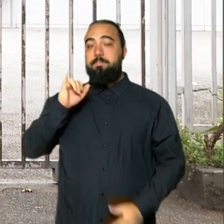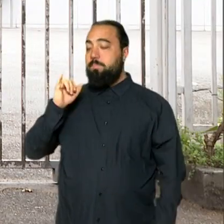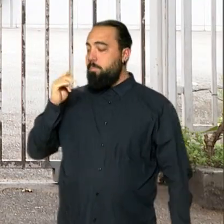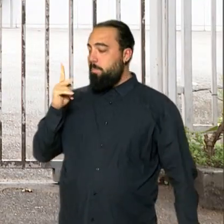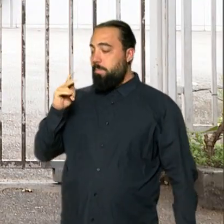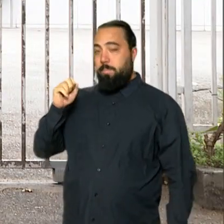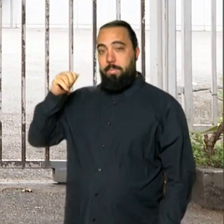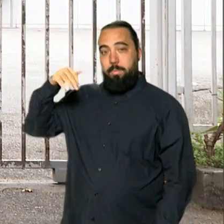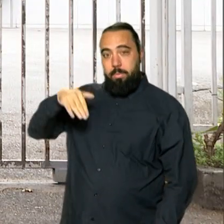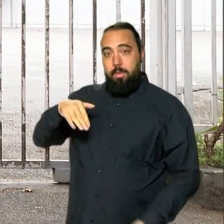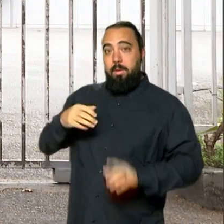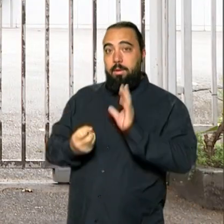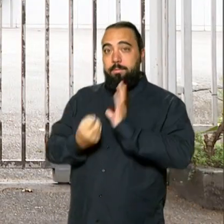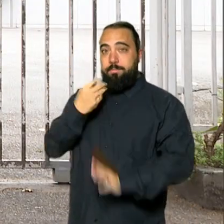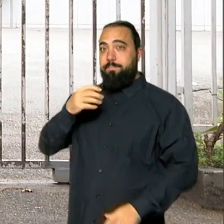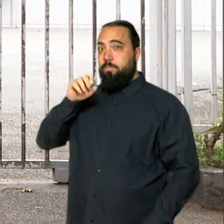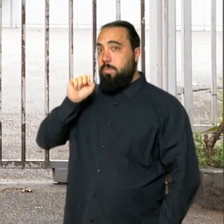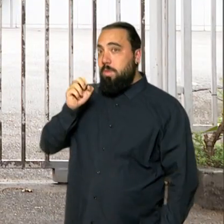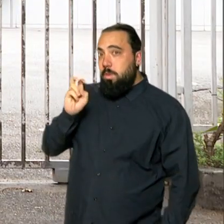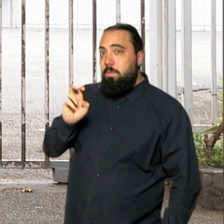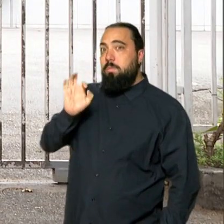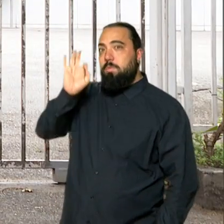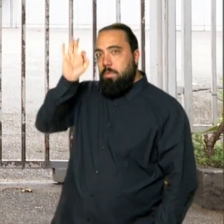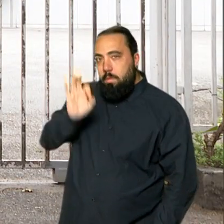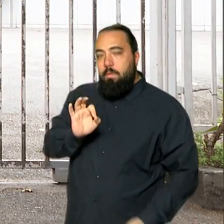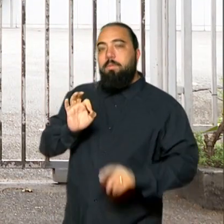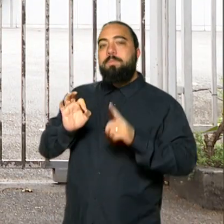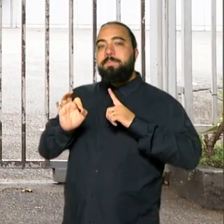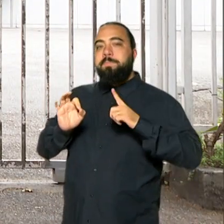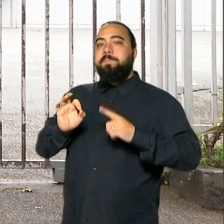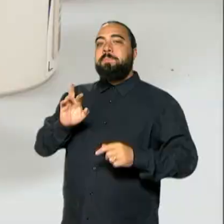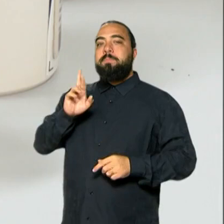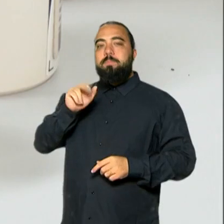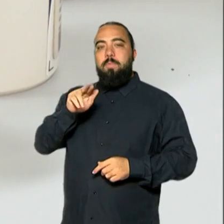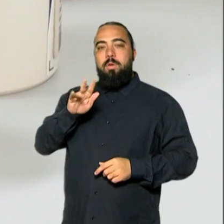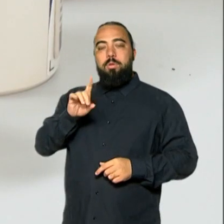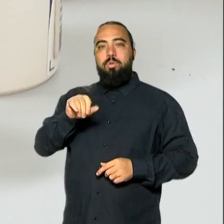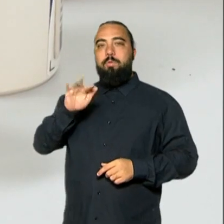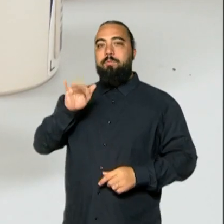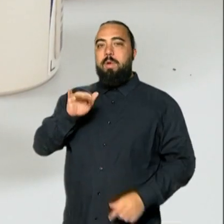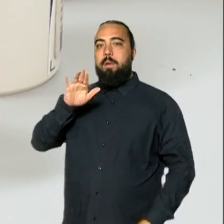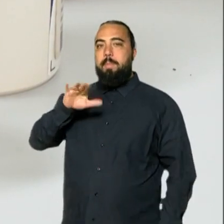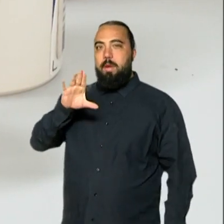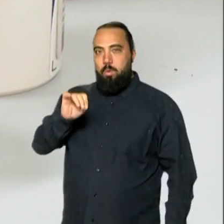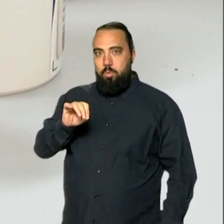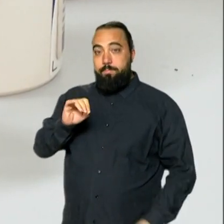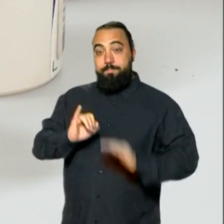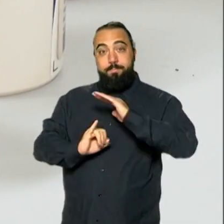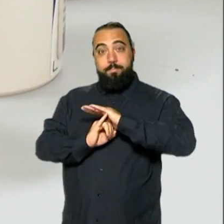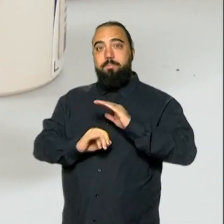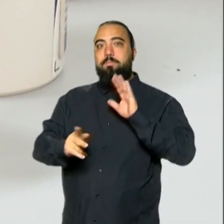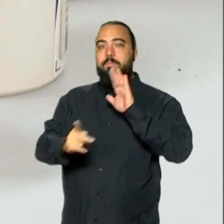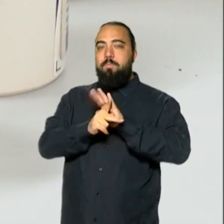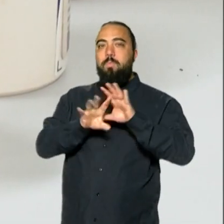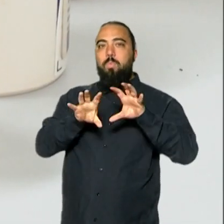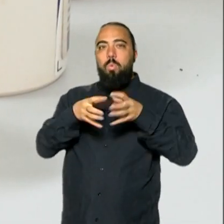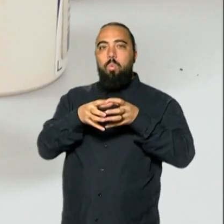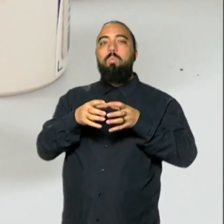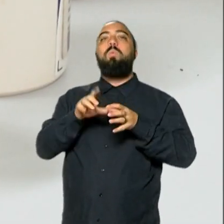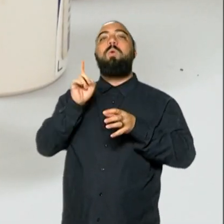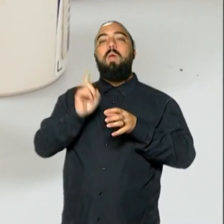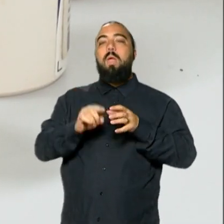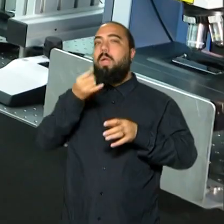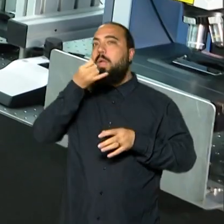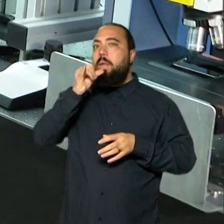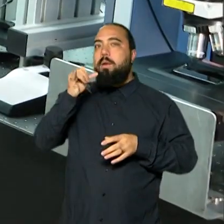produz 85% dos radiofármacos consumidos no país. O Instituto faz parte da Comissão Nacional de Energia